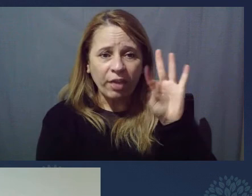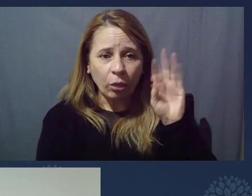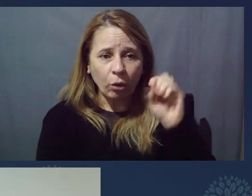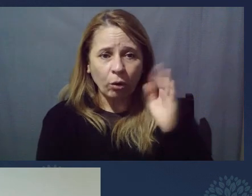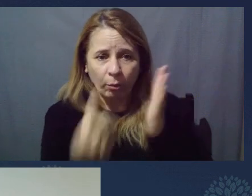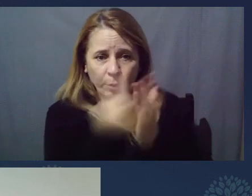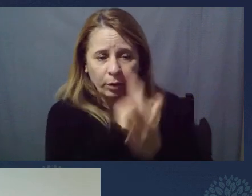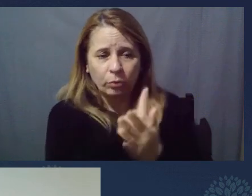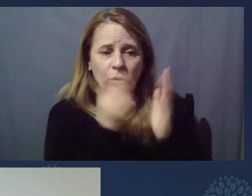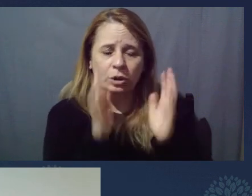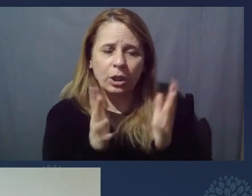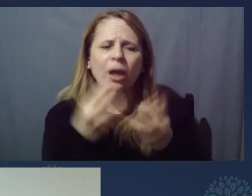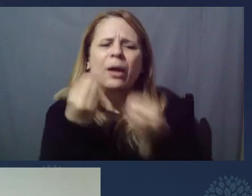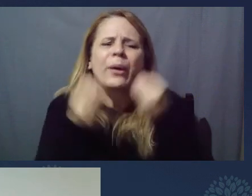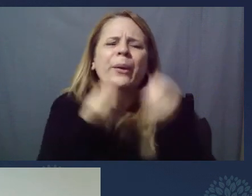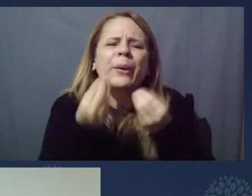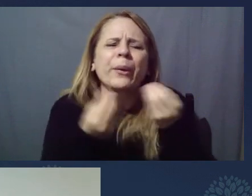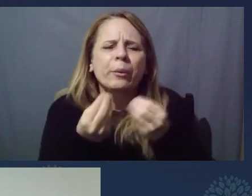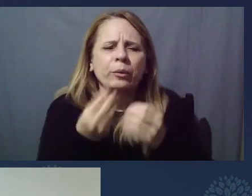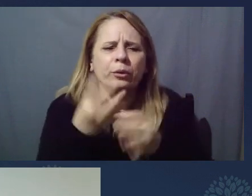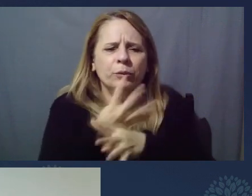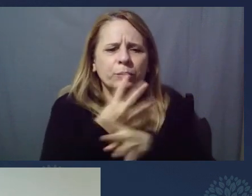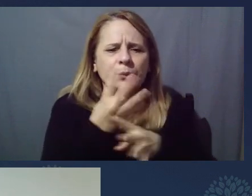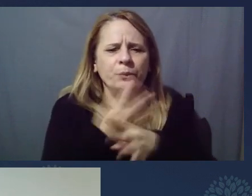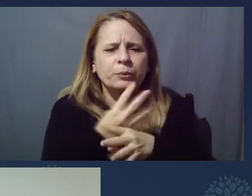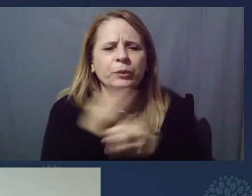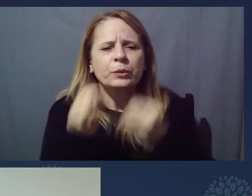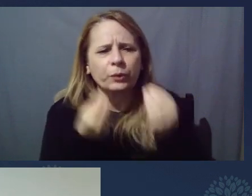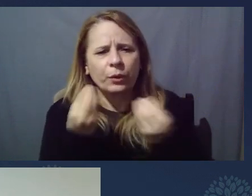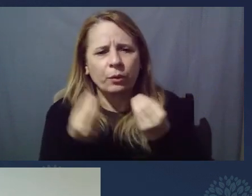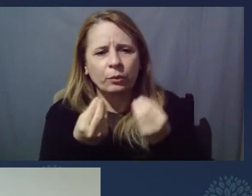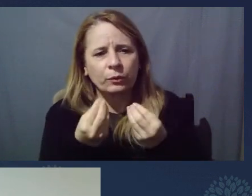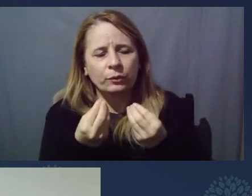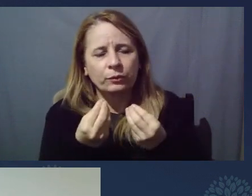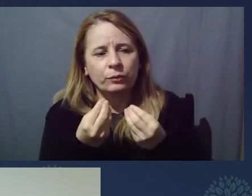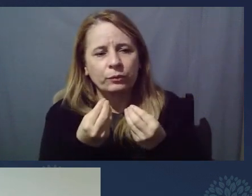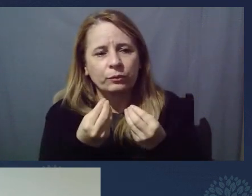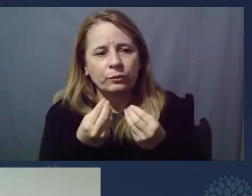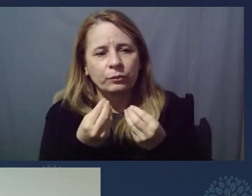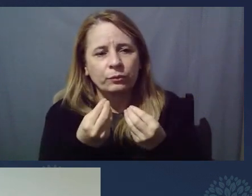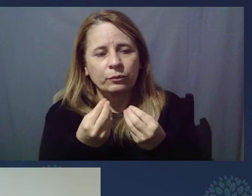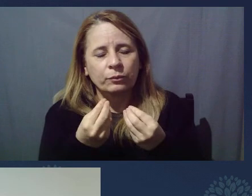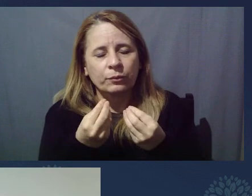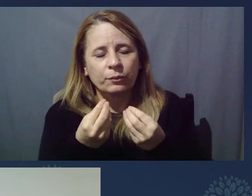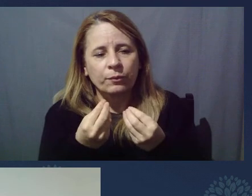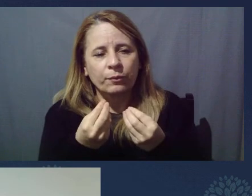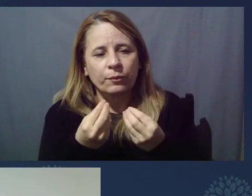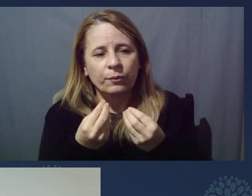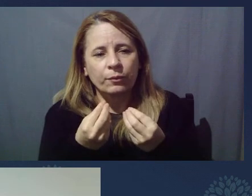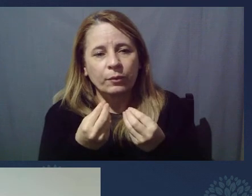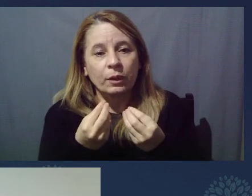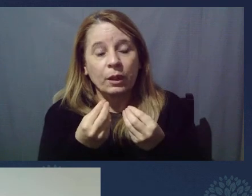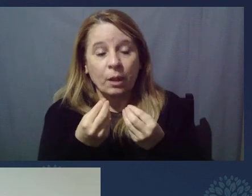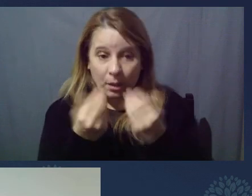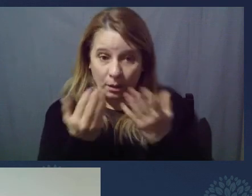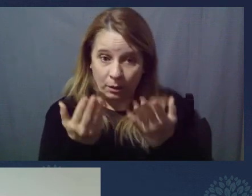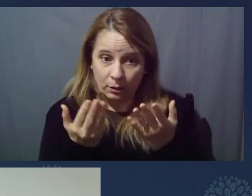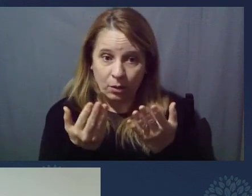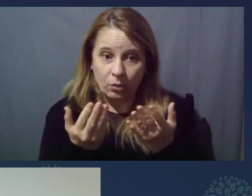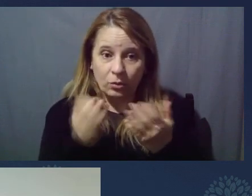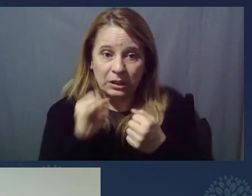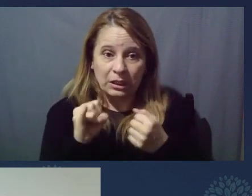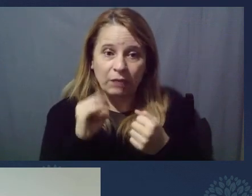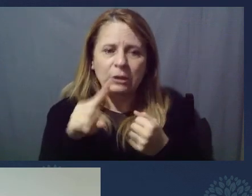para não controlar os sintomas para fazer atividade física? Vitor Hugo, se você